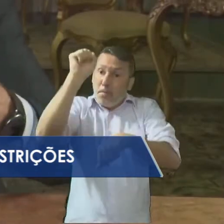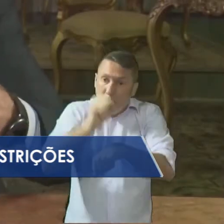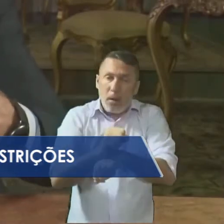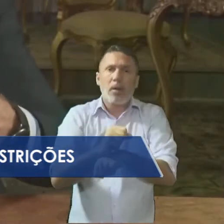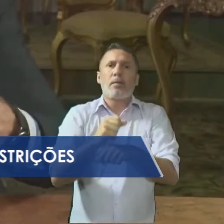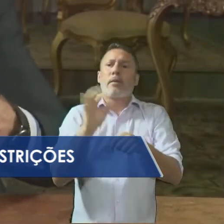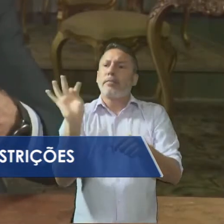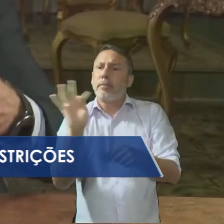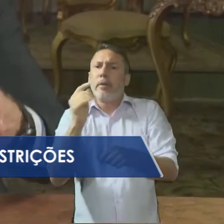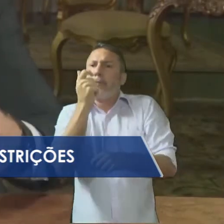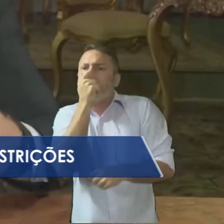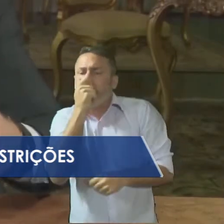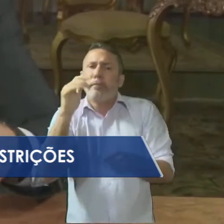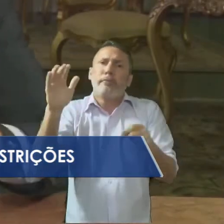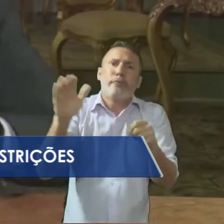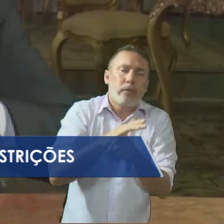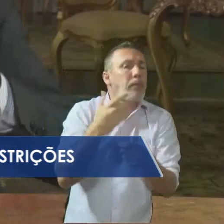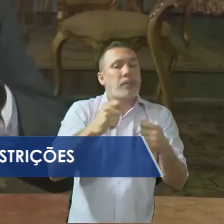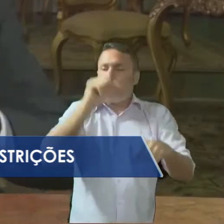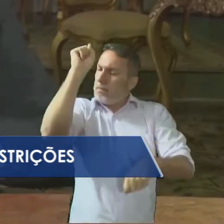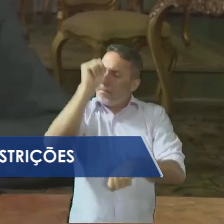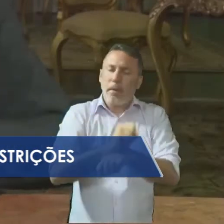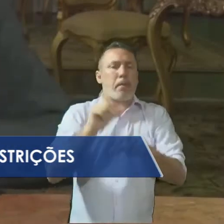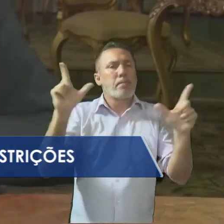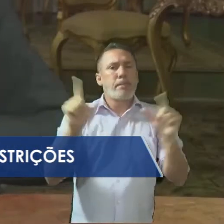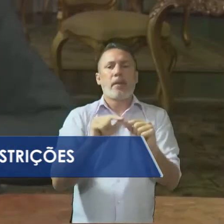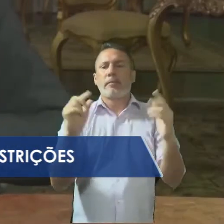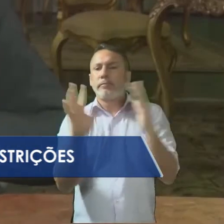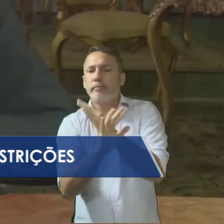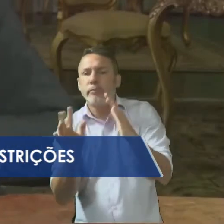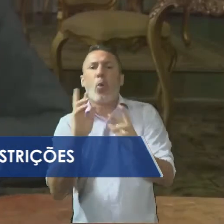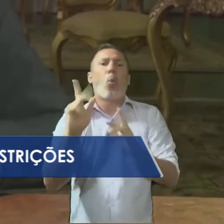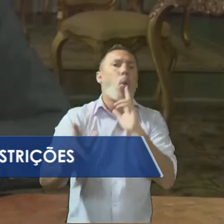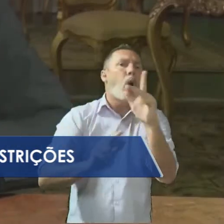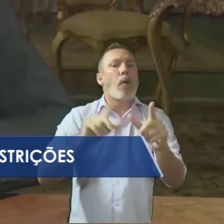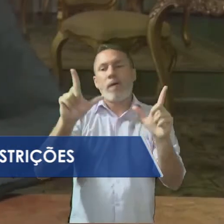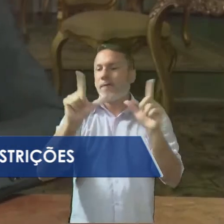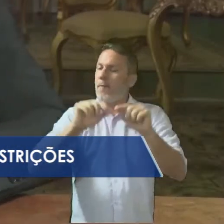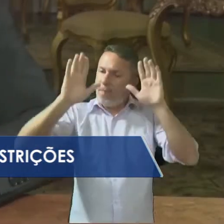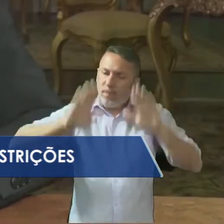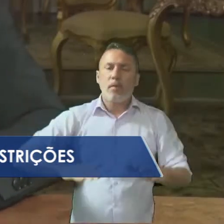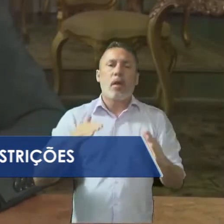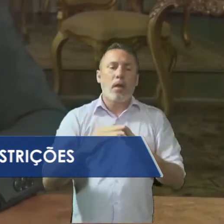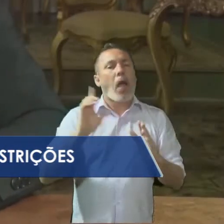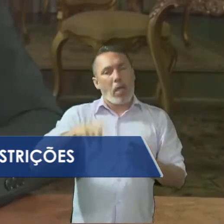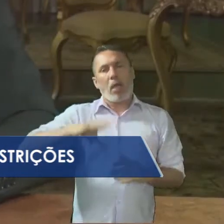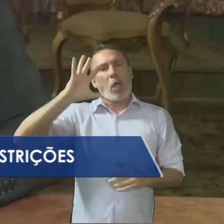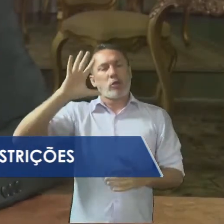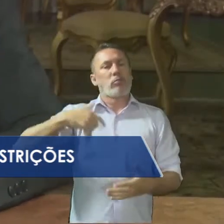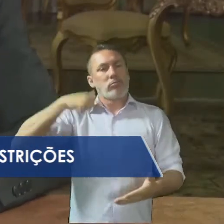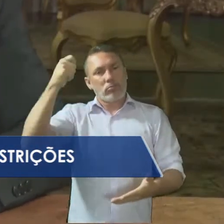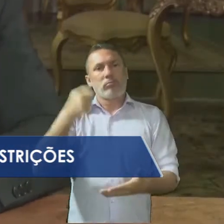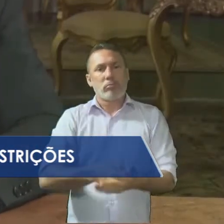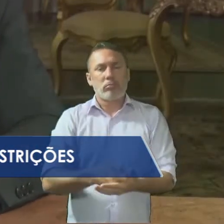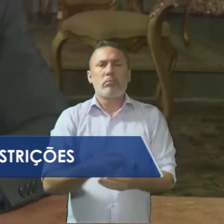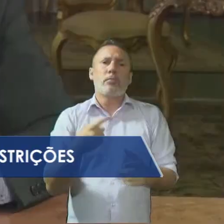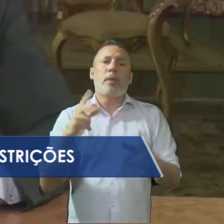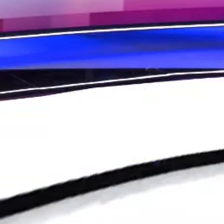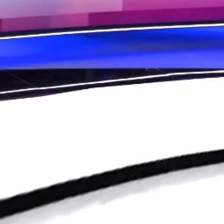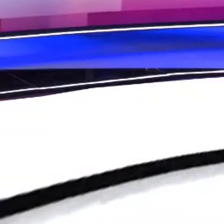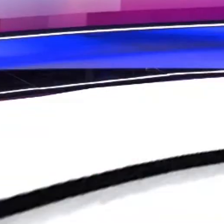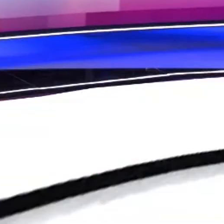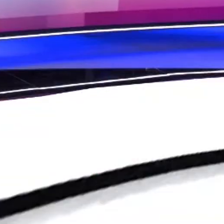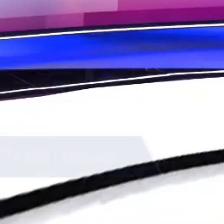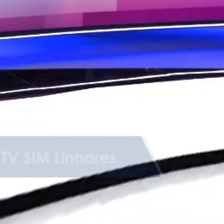no transporte público Então essa é a decisão tomada com relação ao